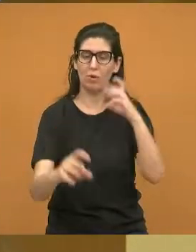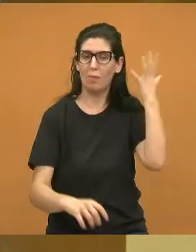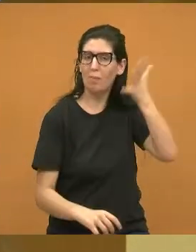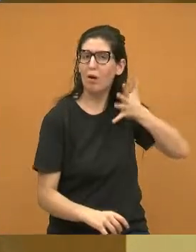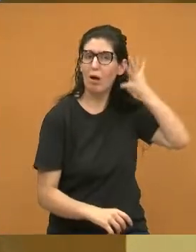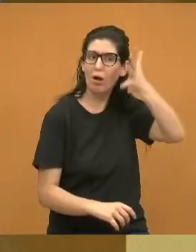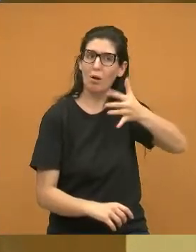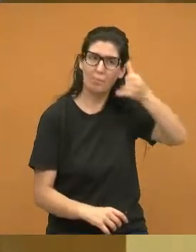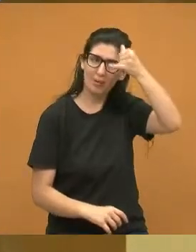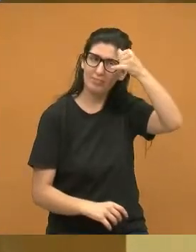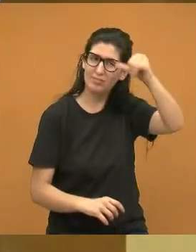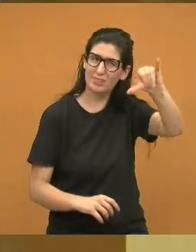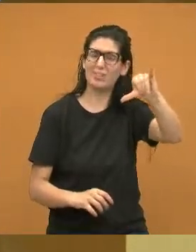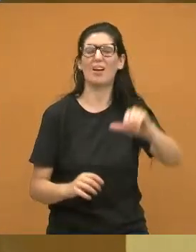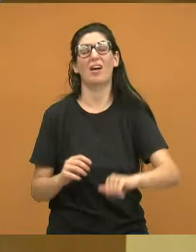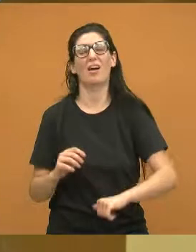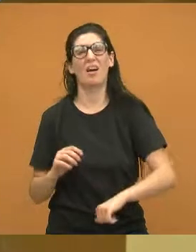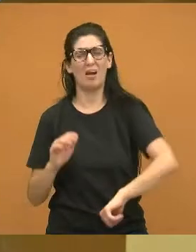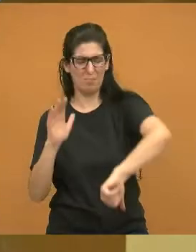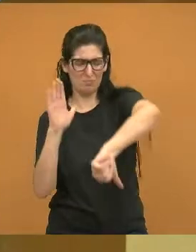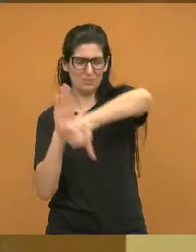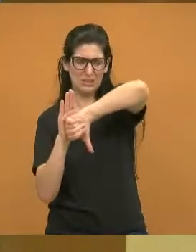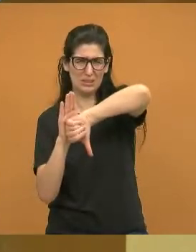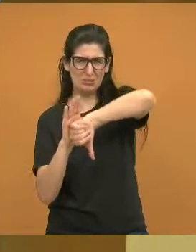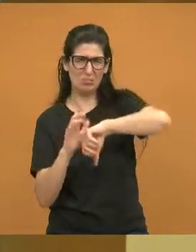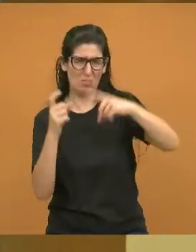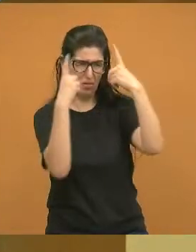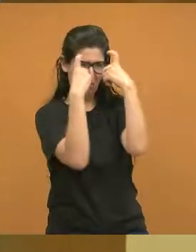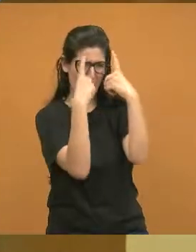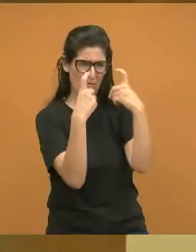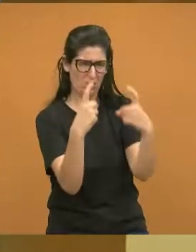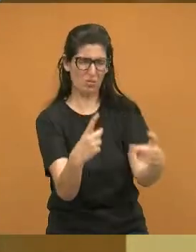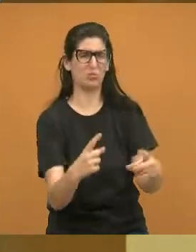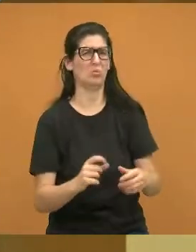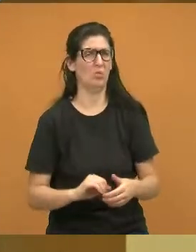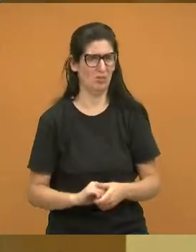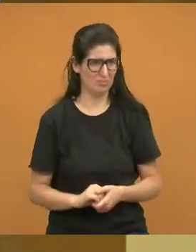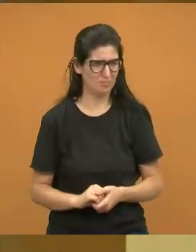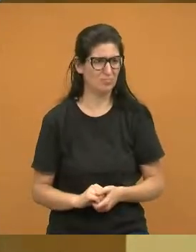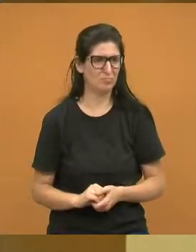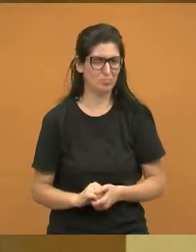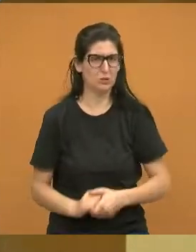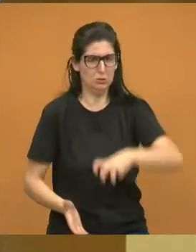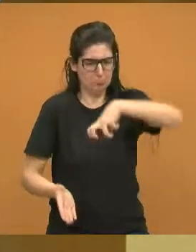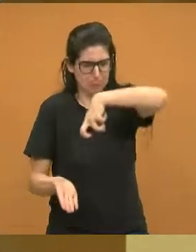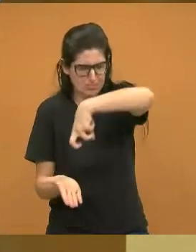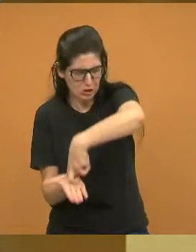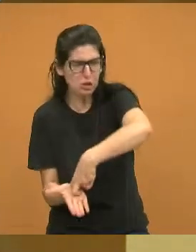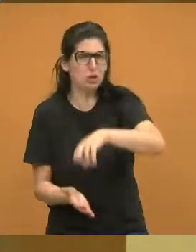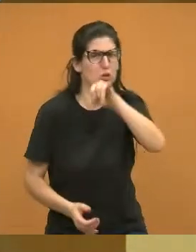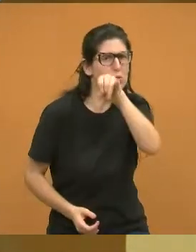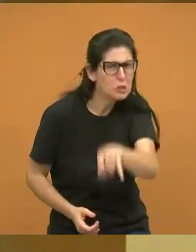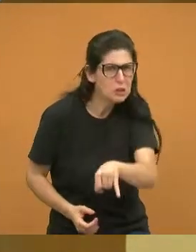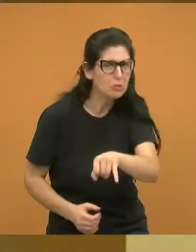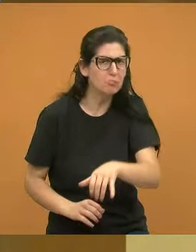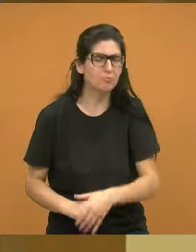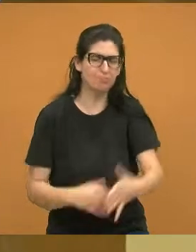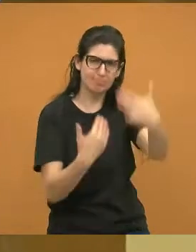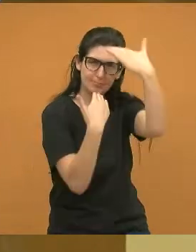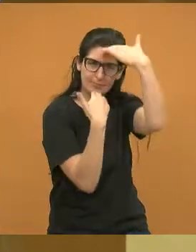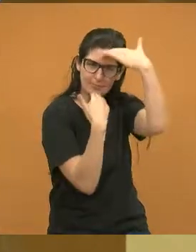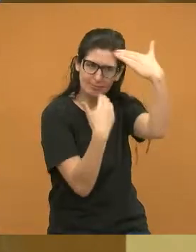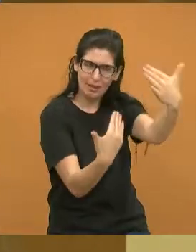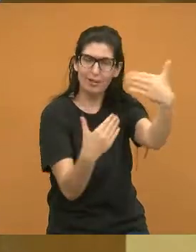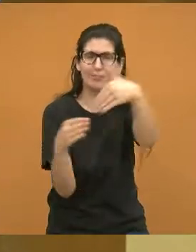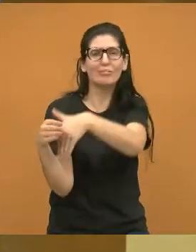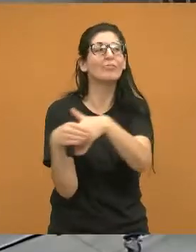a contribuir a combater esse perverso crime. Pena dura para quem o comete. Muito obrigado, eu peço a